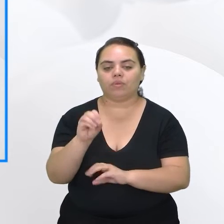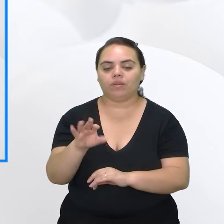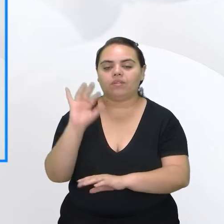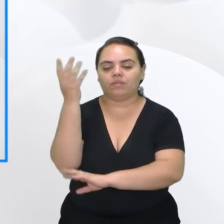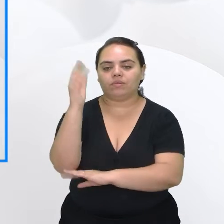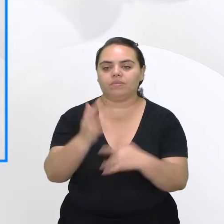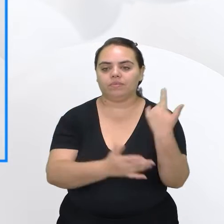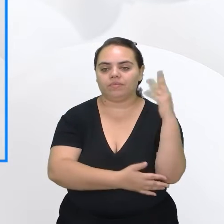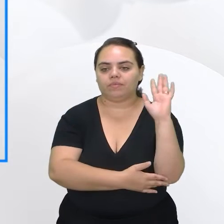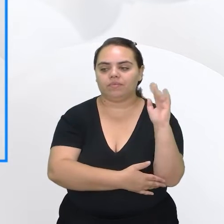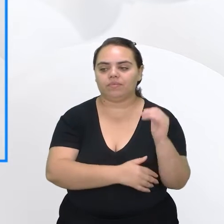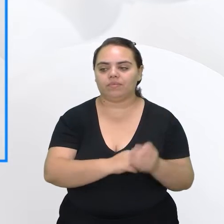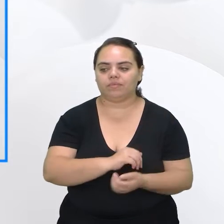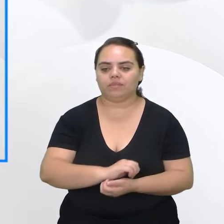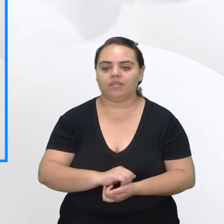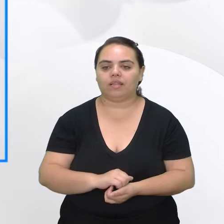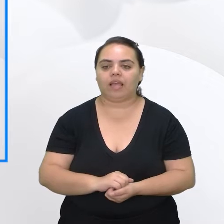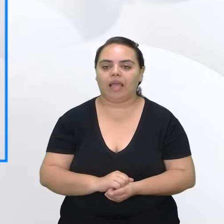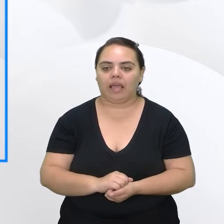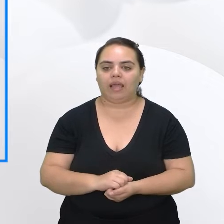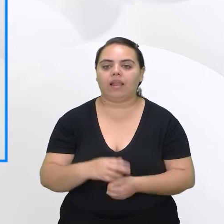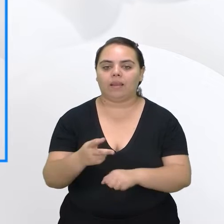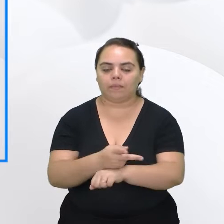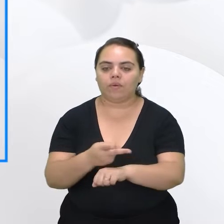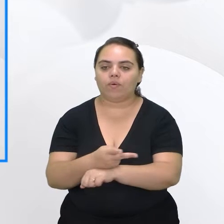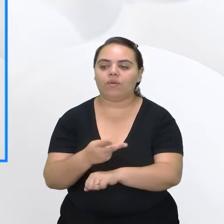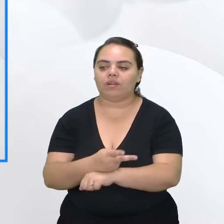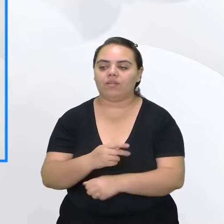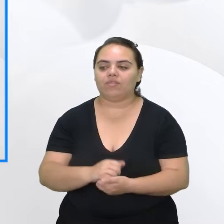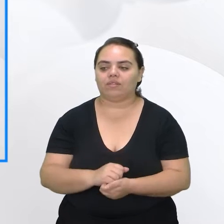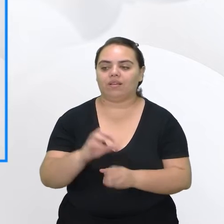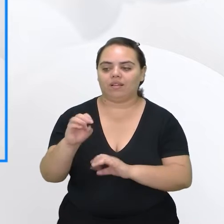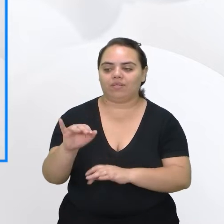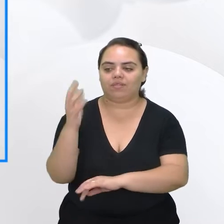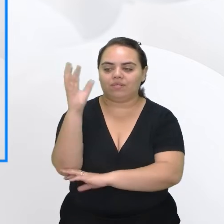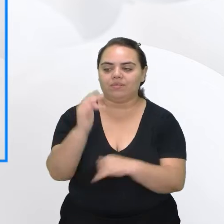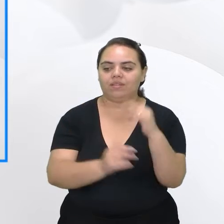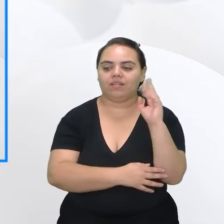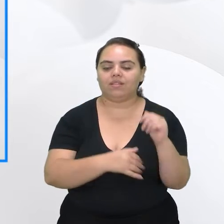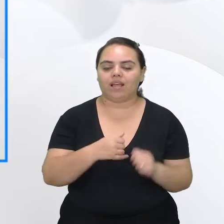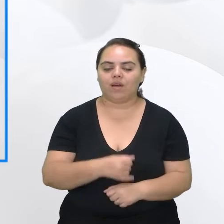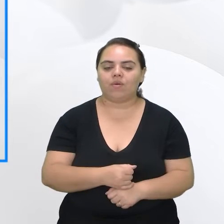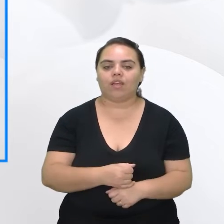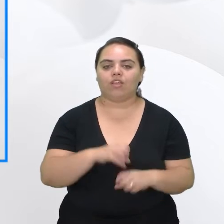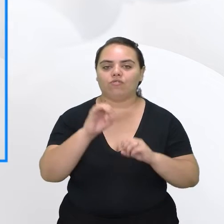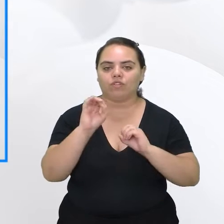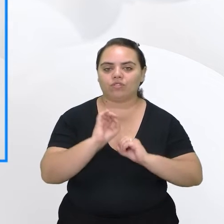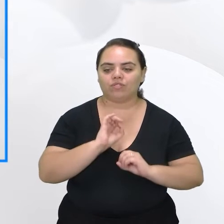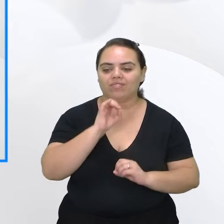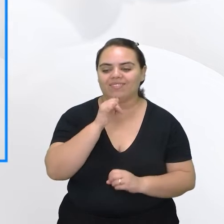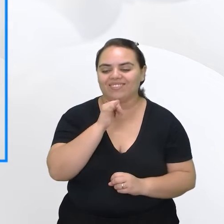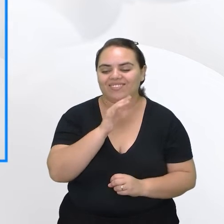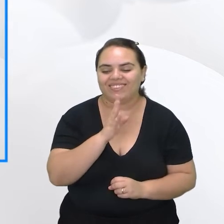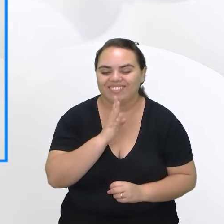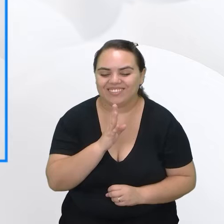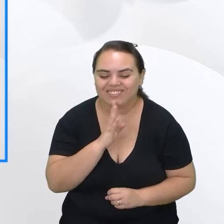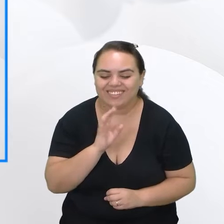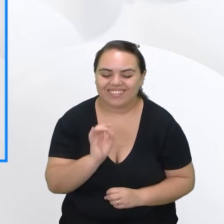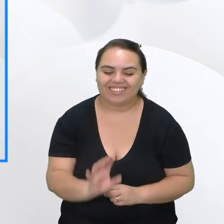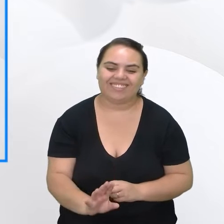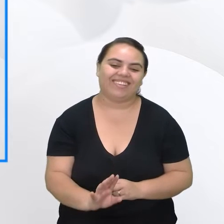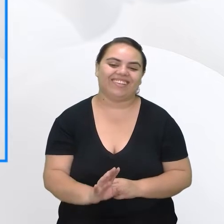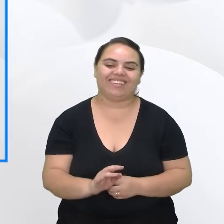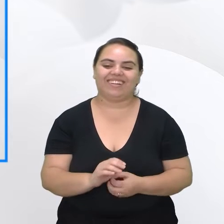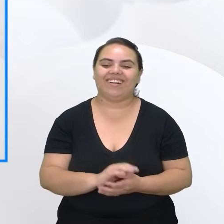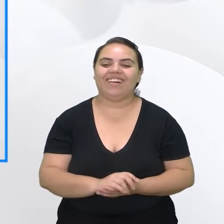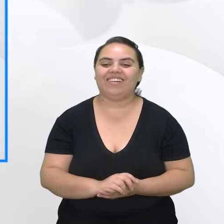ambiental que busca não ser aquela educação ambiental que transmite conhecimento, né? Pressupondo que o aluno,